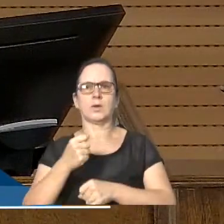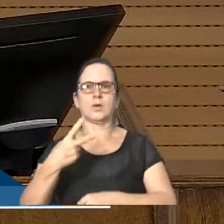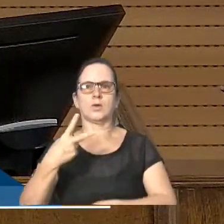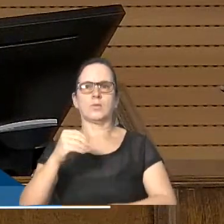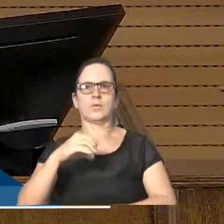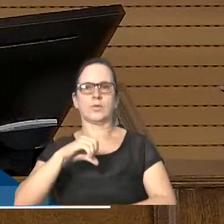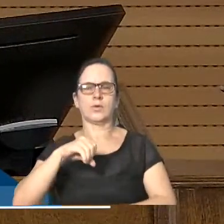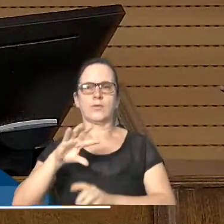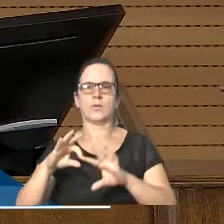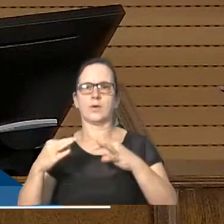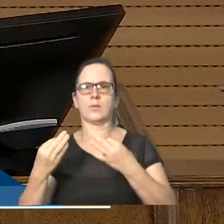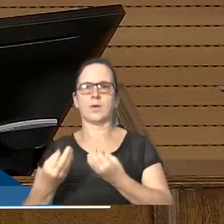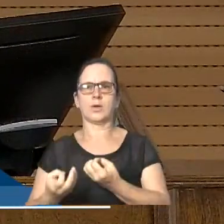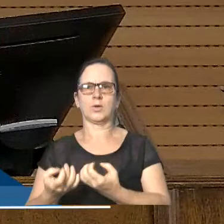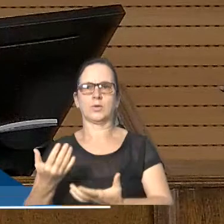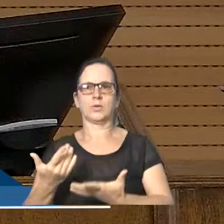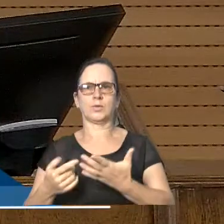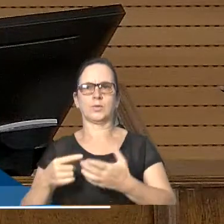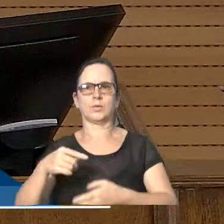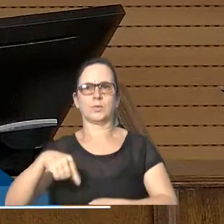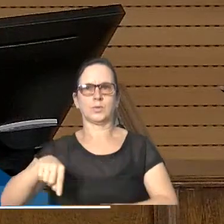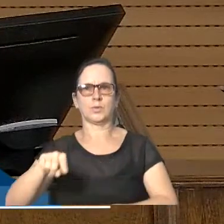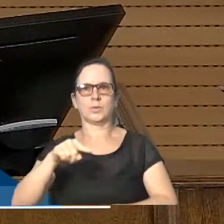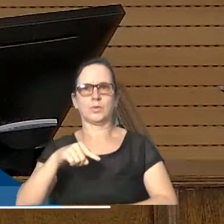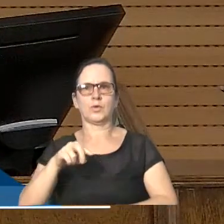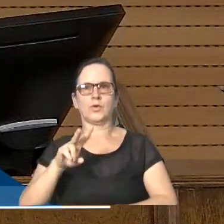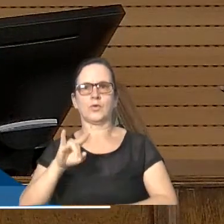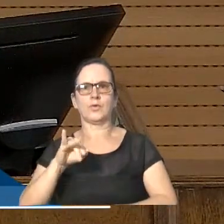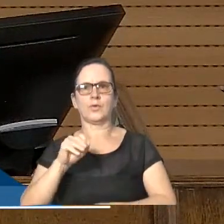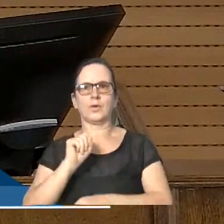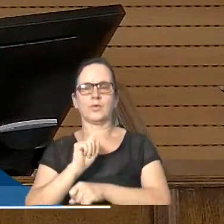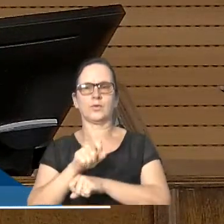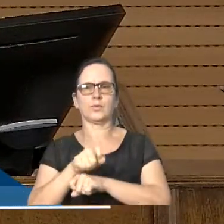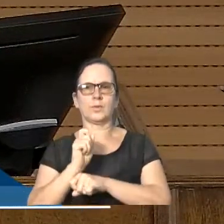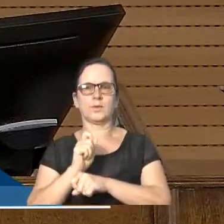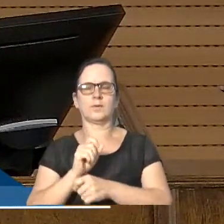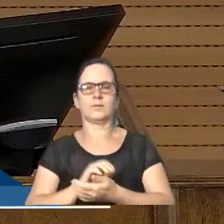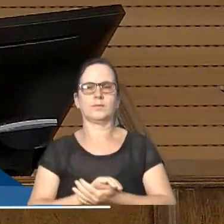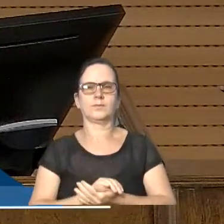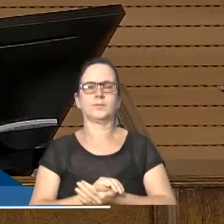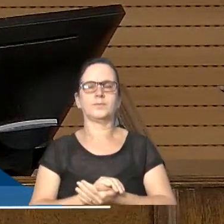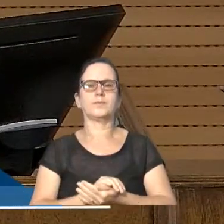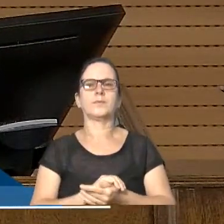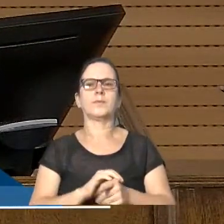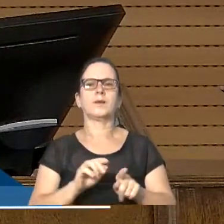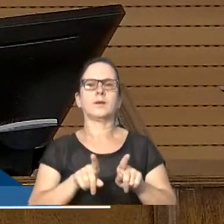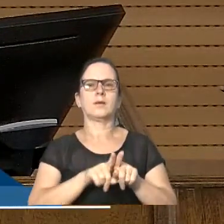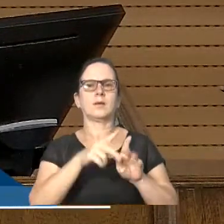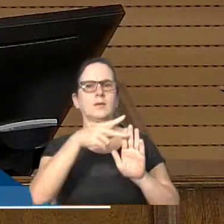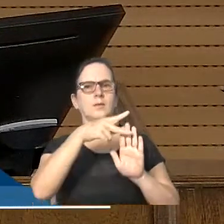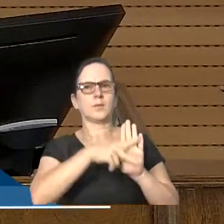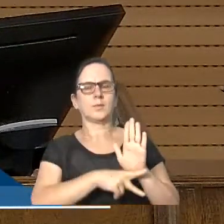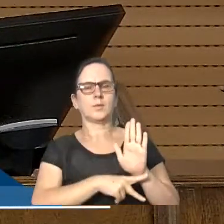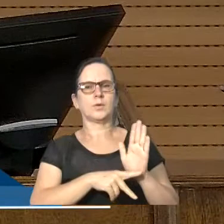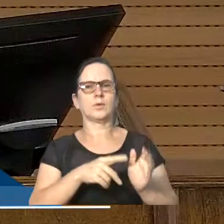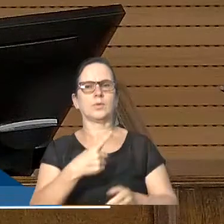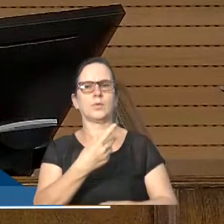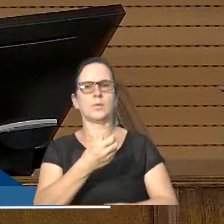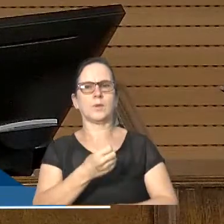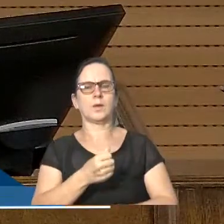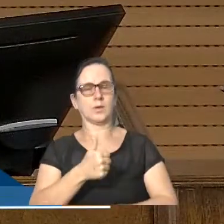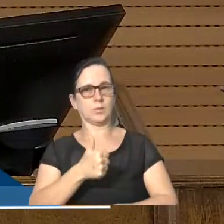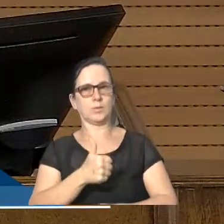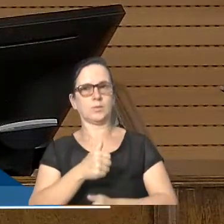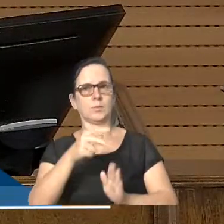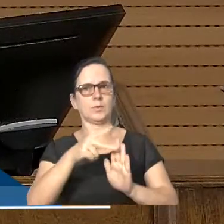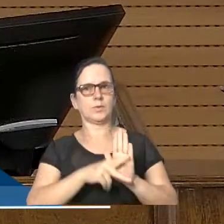famílias atingidas pelo incêndio ocorrido na área denominada Vila dos Pescadores e da Outras Providências. Processo número 161/2022, projeto de lei